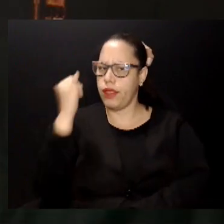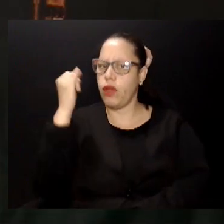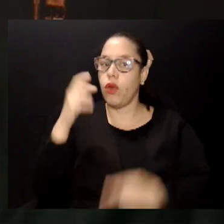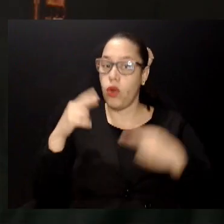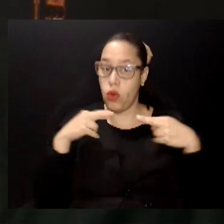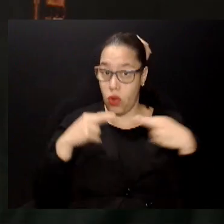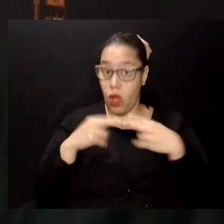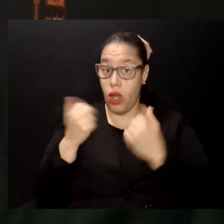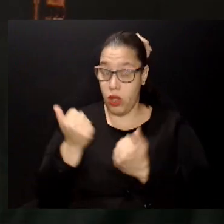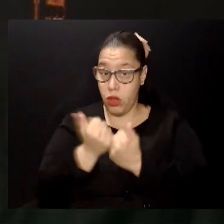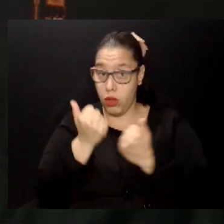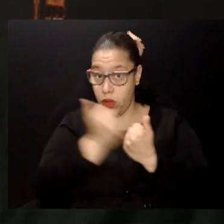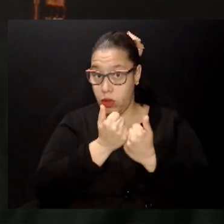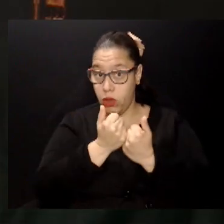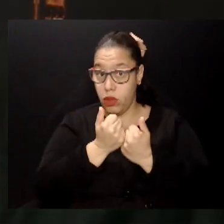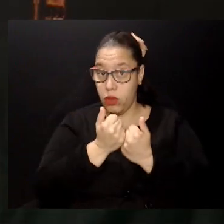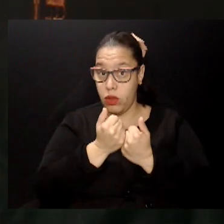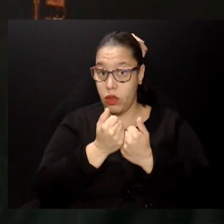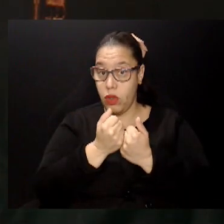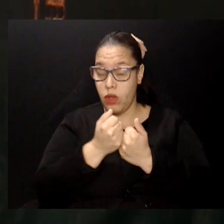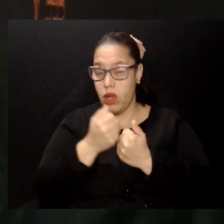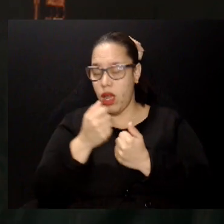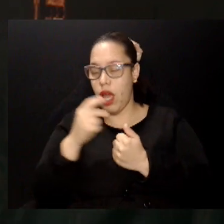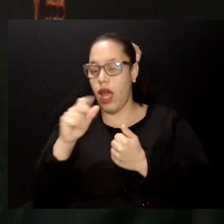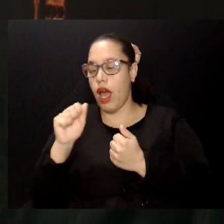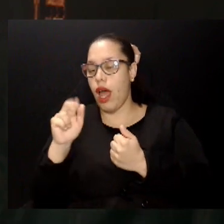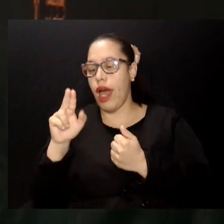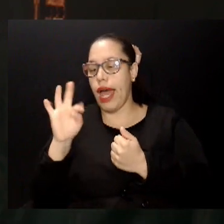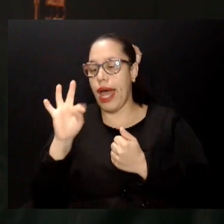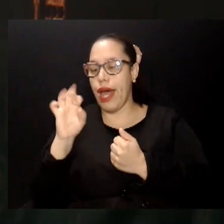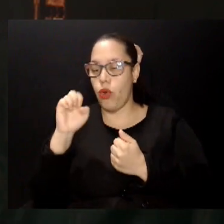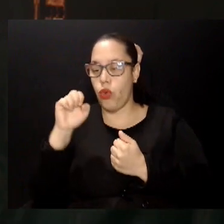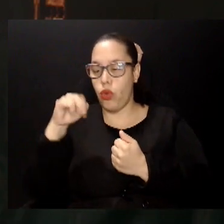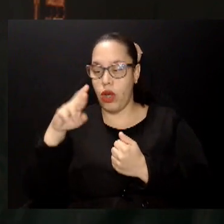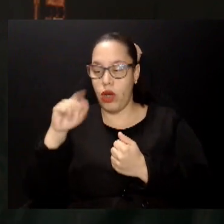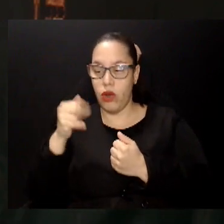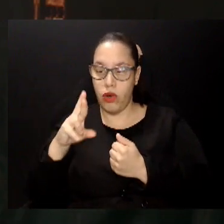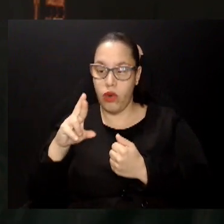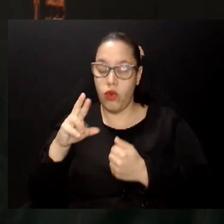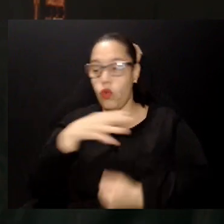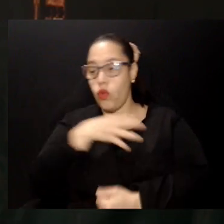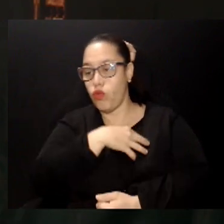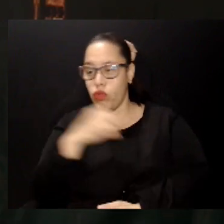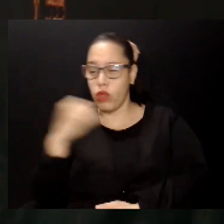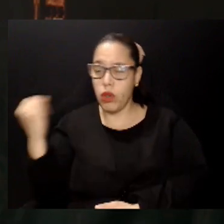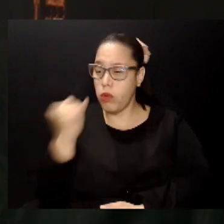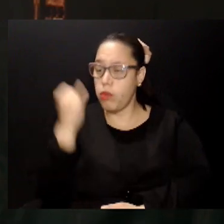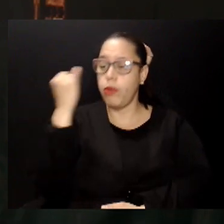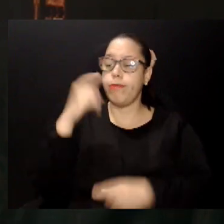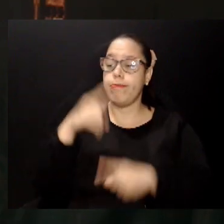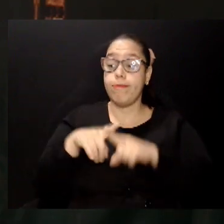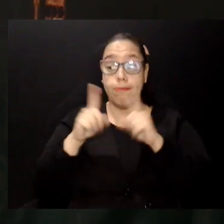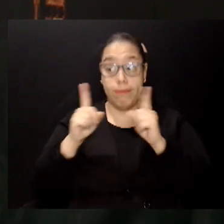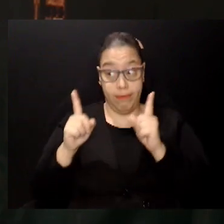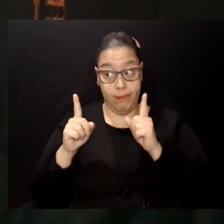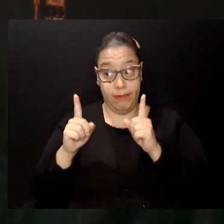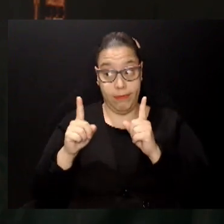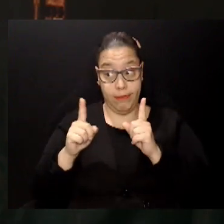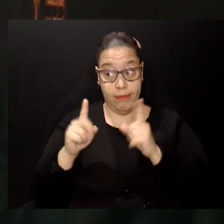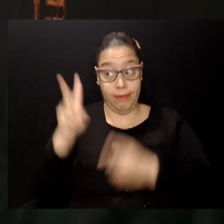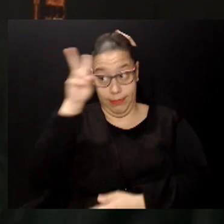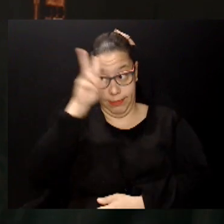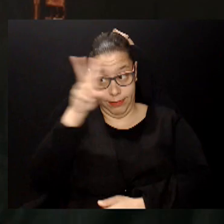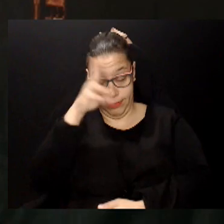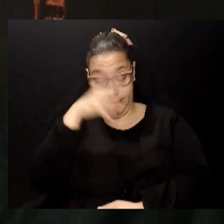e não se autoanular. Os filhos são as nossas joias preciosas, mas é importante a gente lembrar que os filhos vão